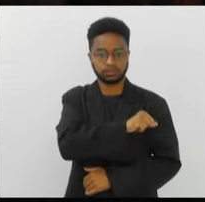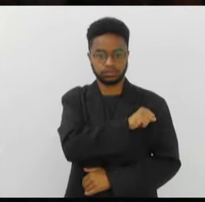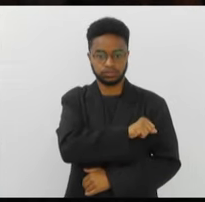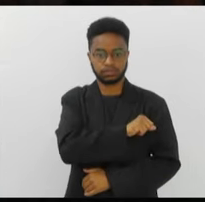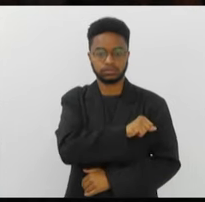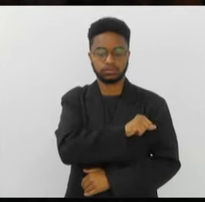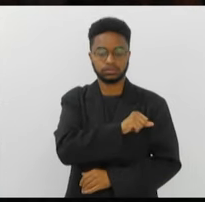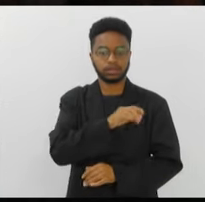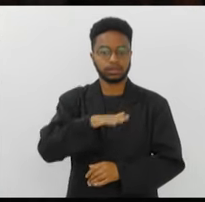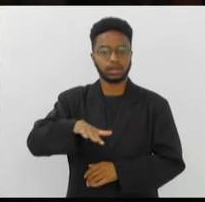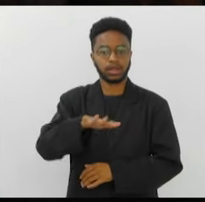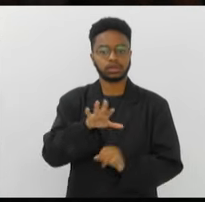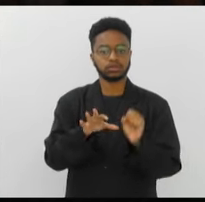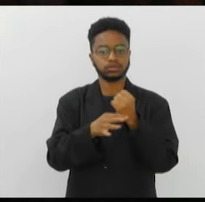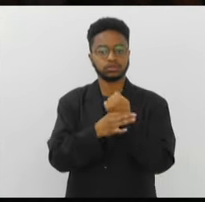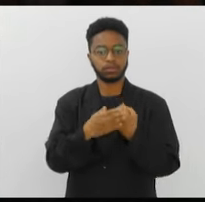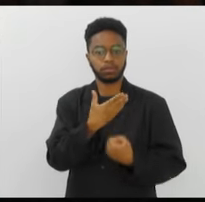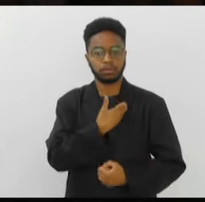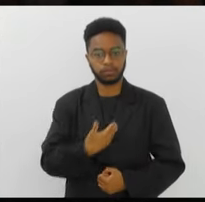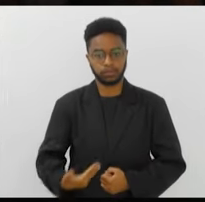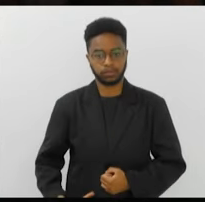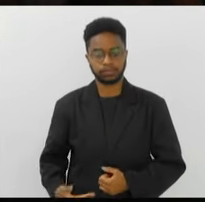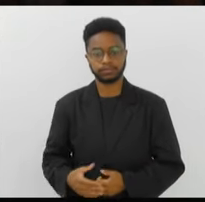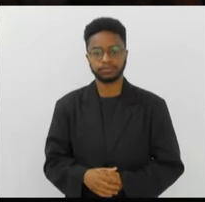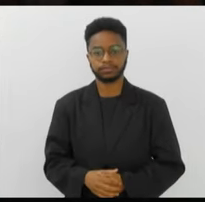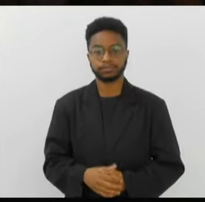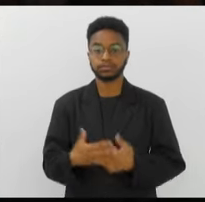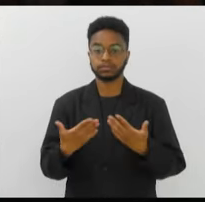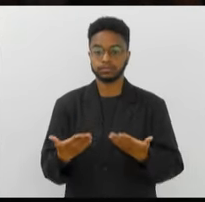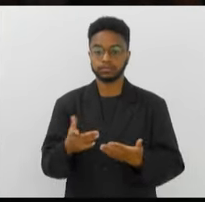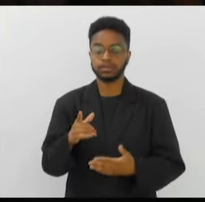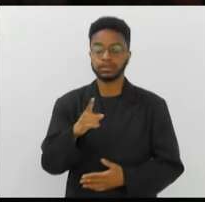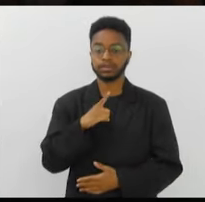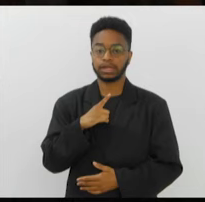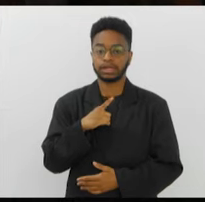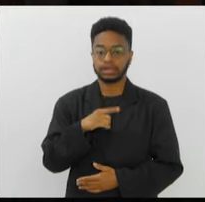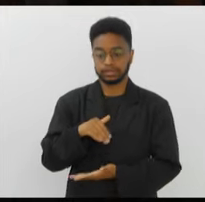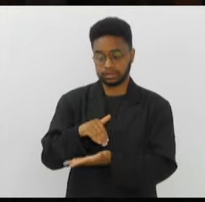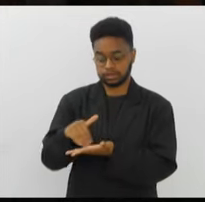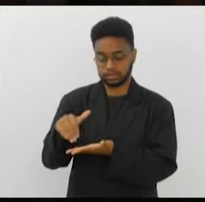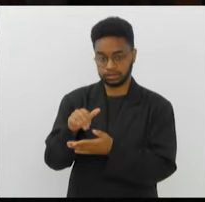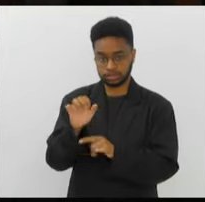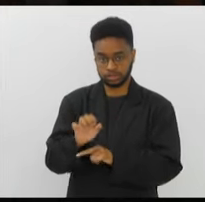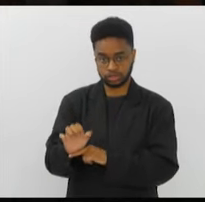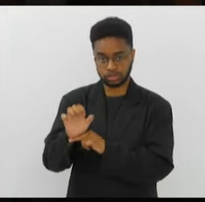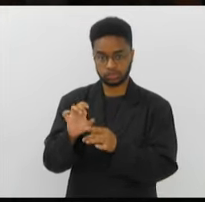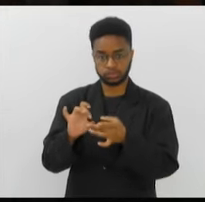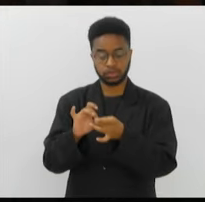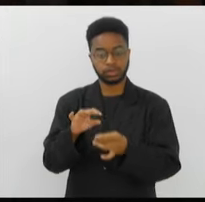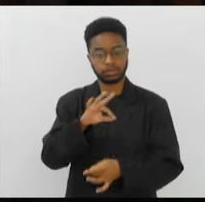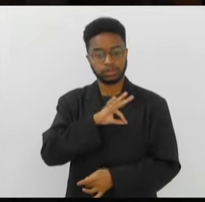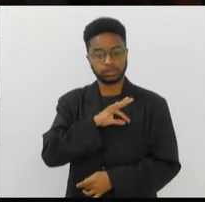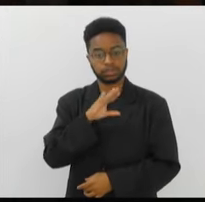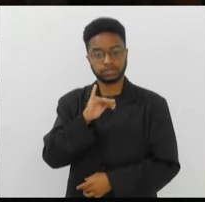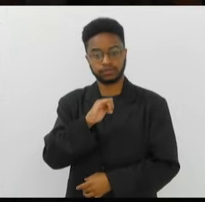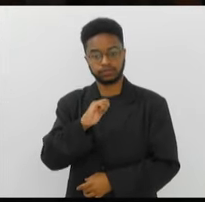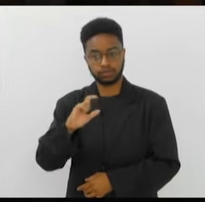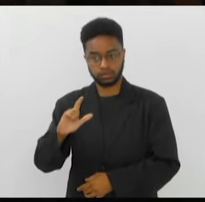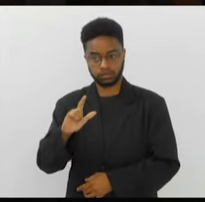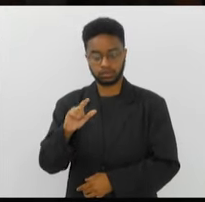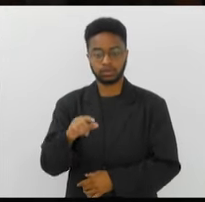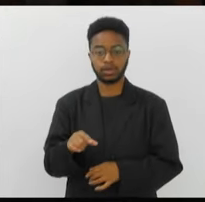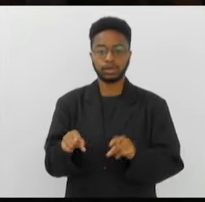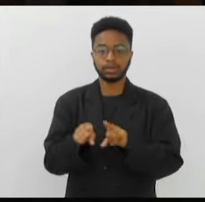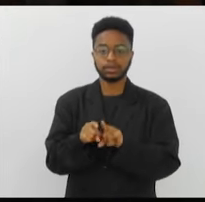na segurança pública. E aí passamos a ter o secretário de Estado de Polícia Civil, que é o doutor Amin,